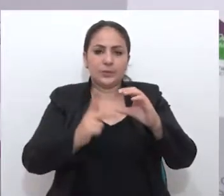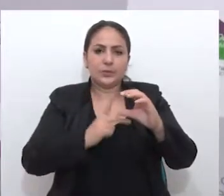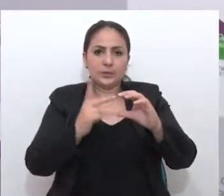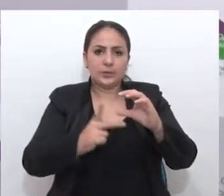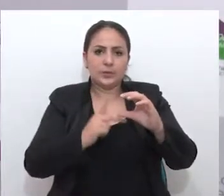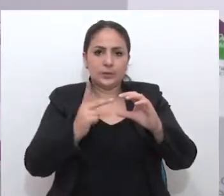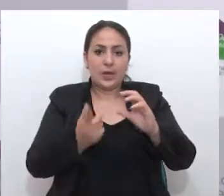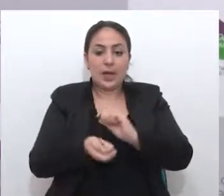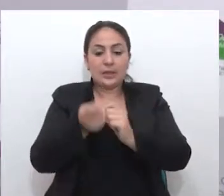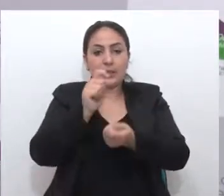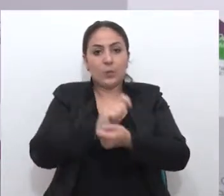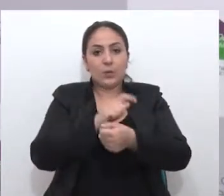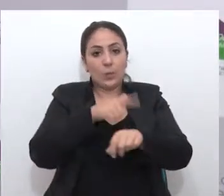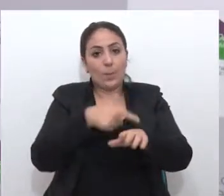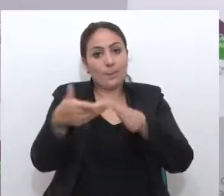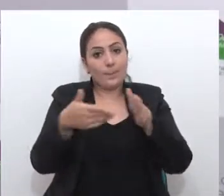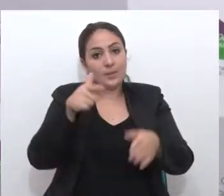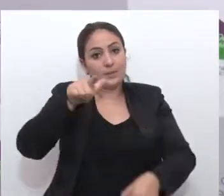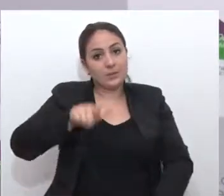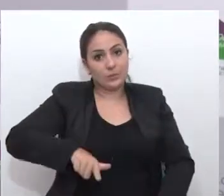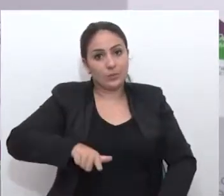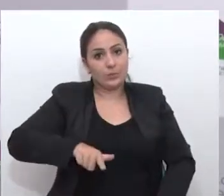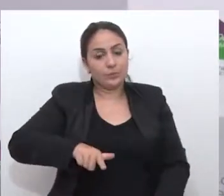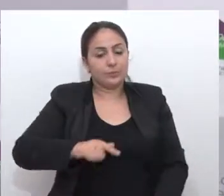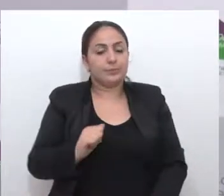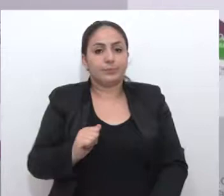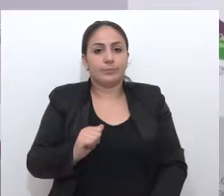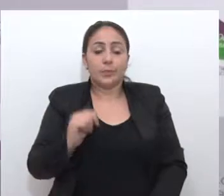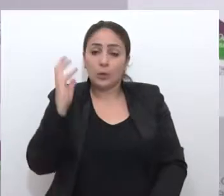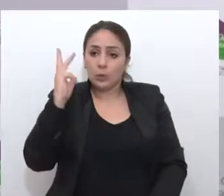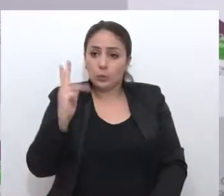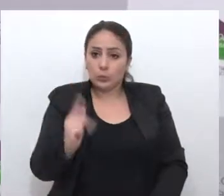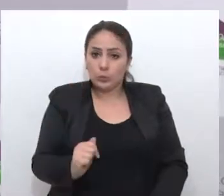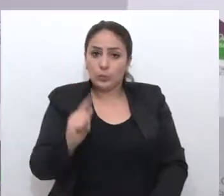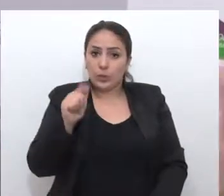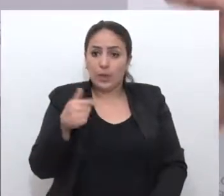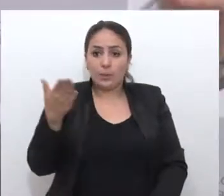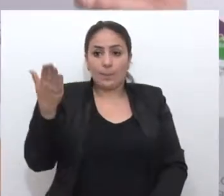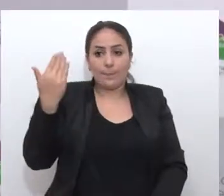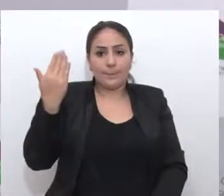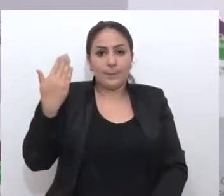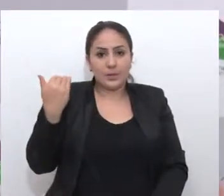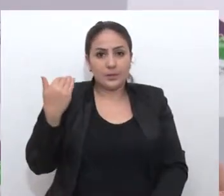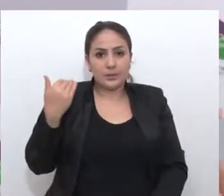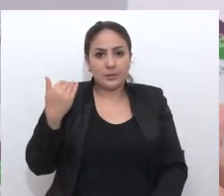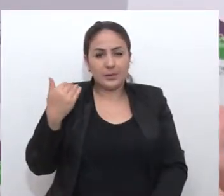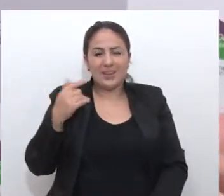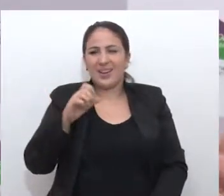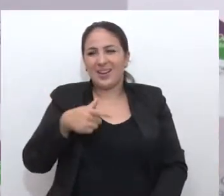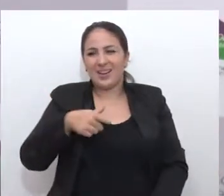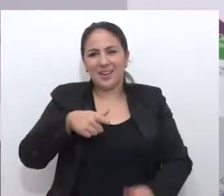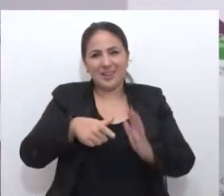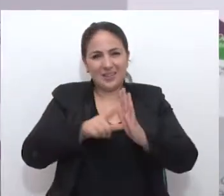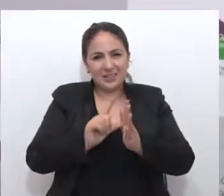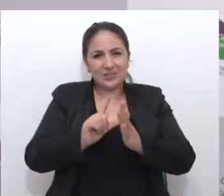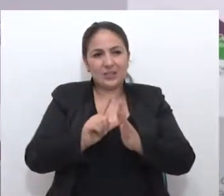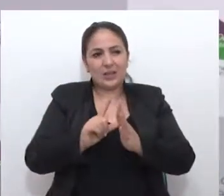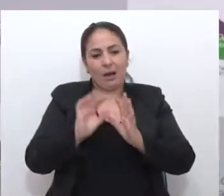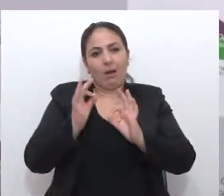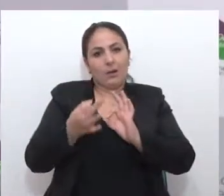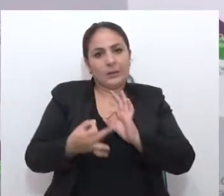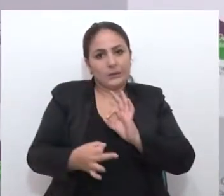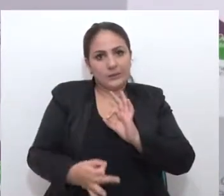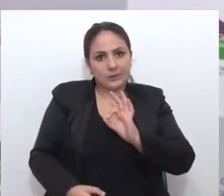para a Câmara de Vereadores, readequando esses prazos novamente. Nem tudo aquilo que era no passado, que era